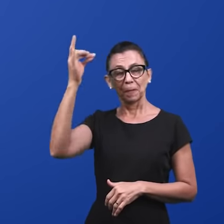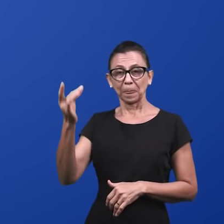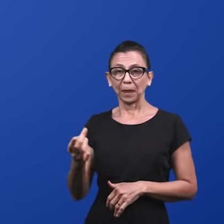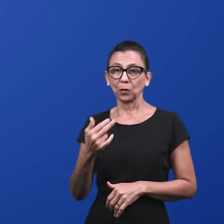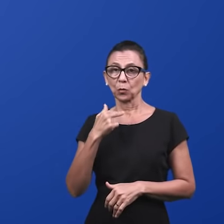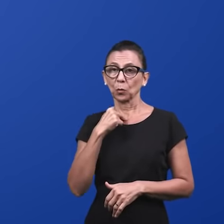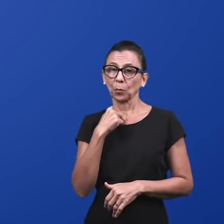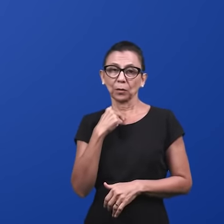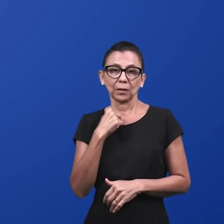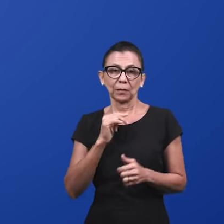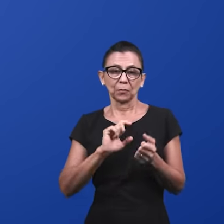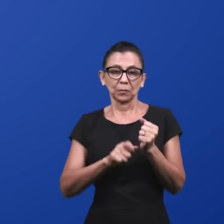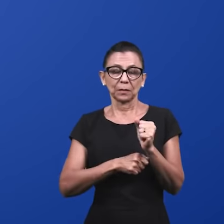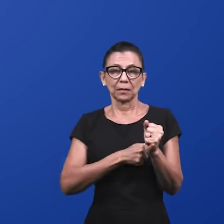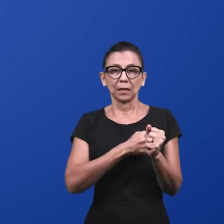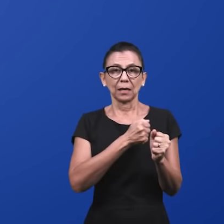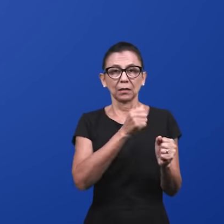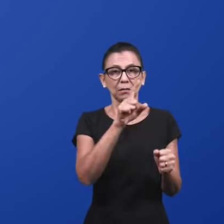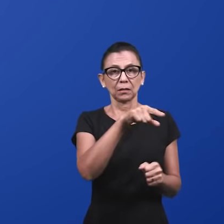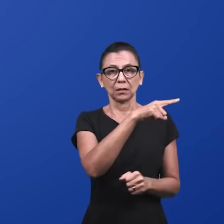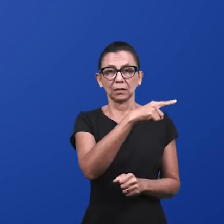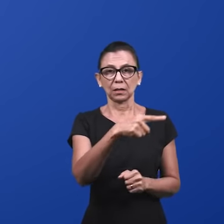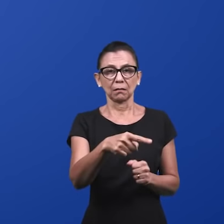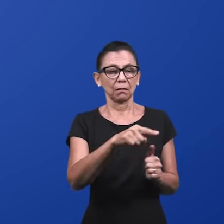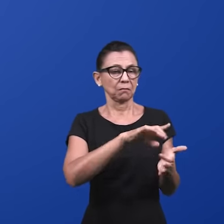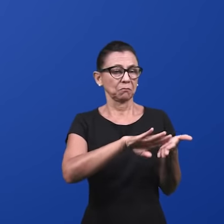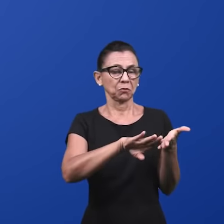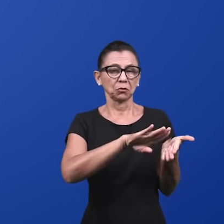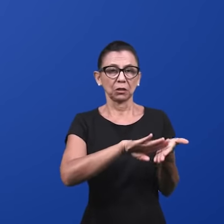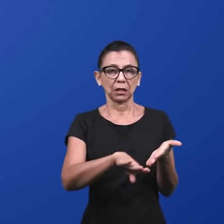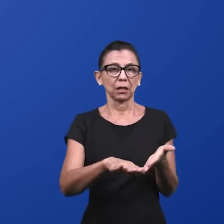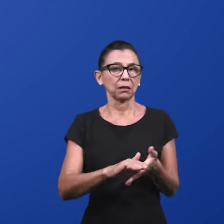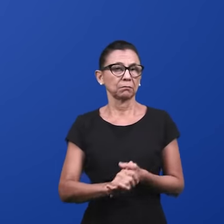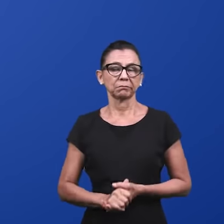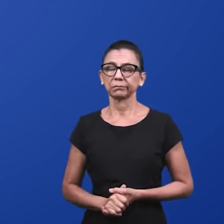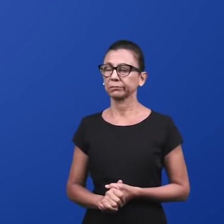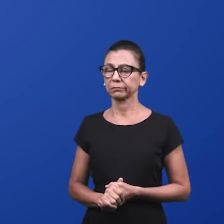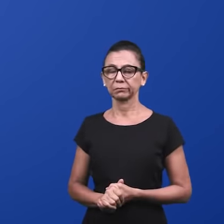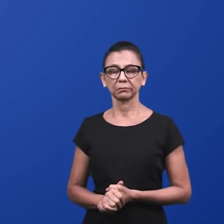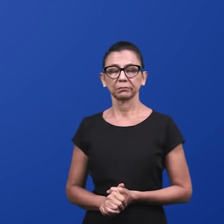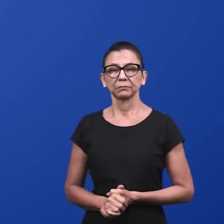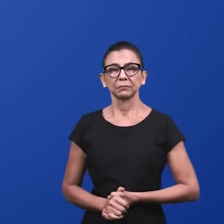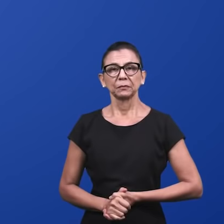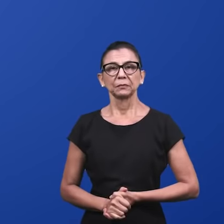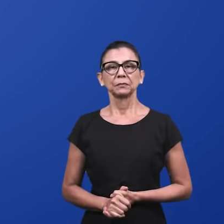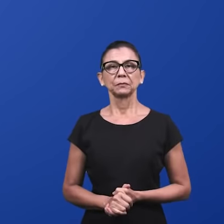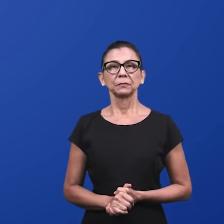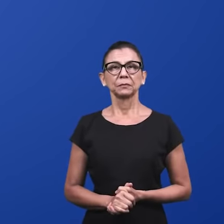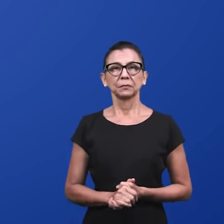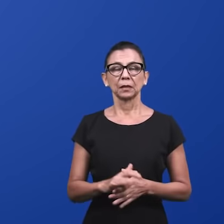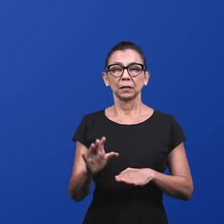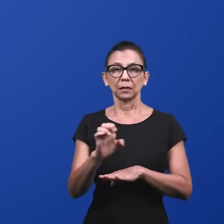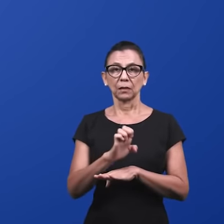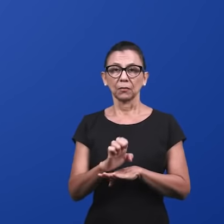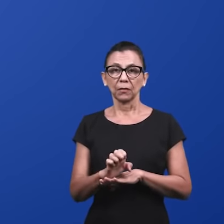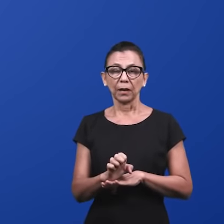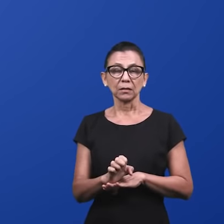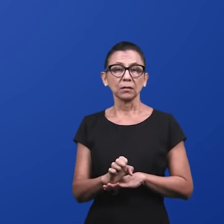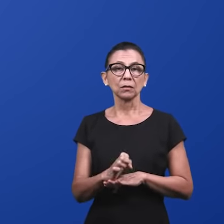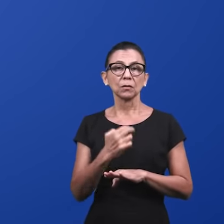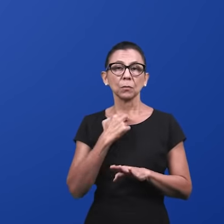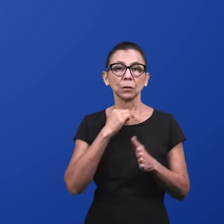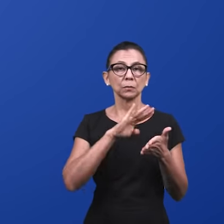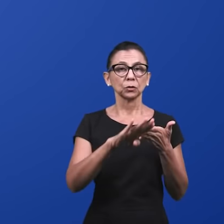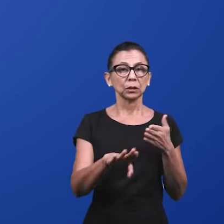podemos tirar o mistério ali da carta de Efésios e nem da palavra de Deus, pois quando